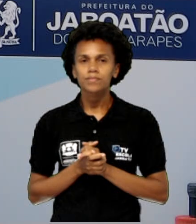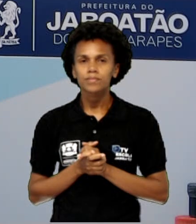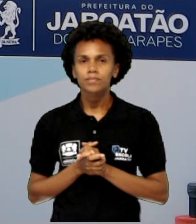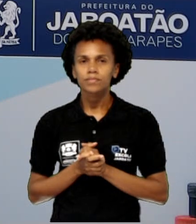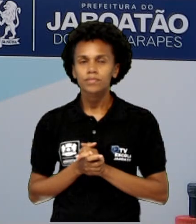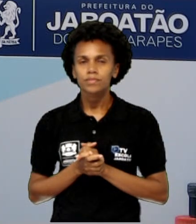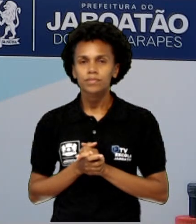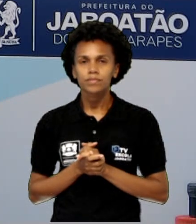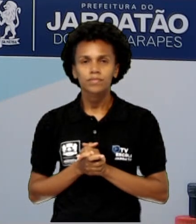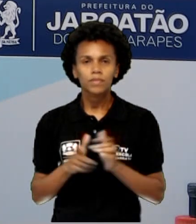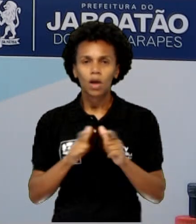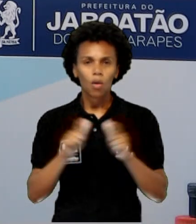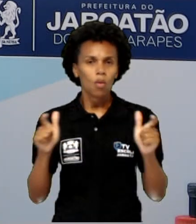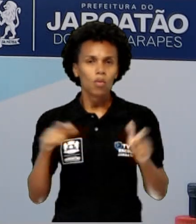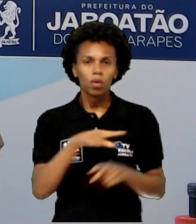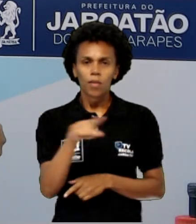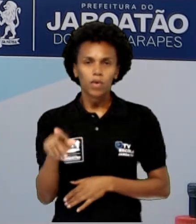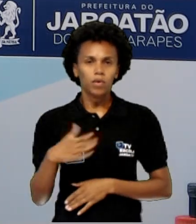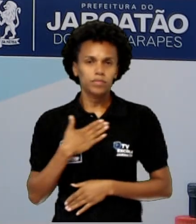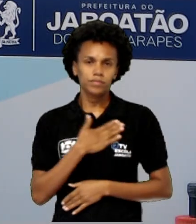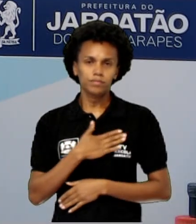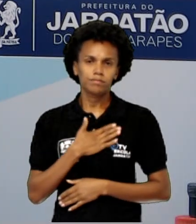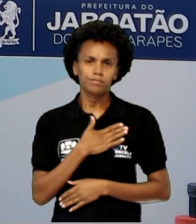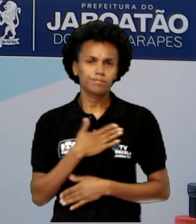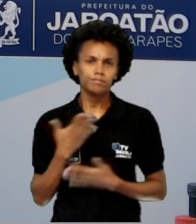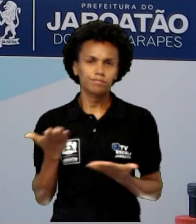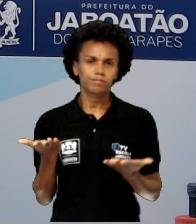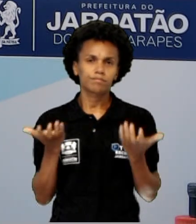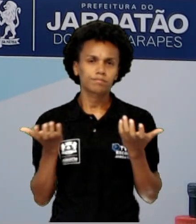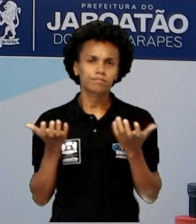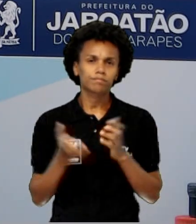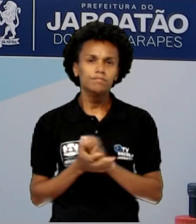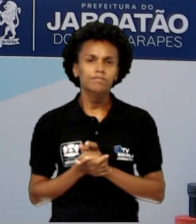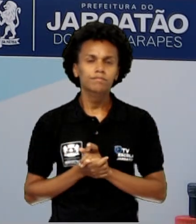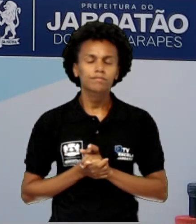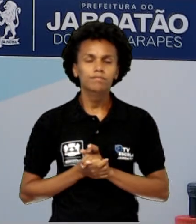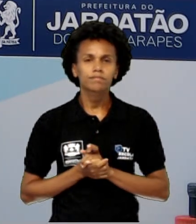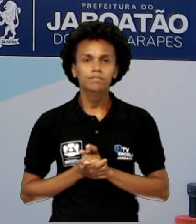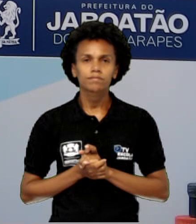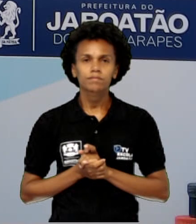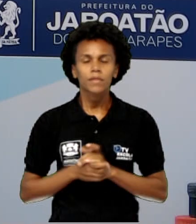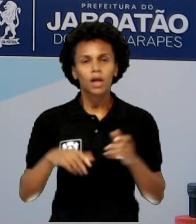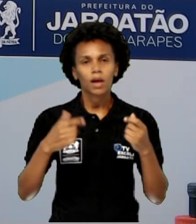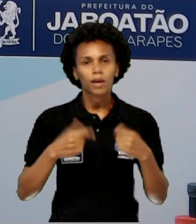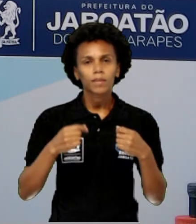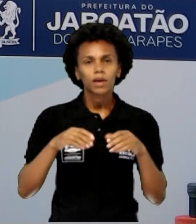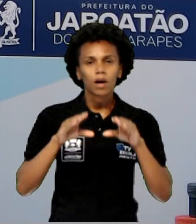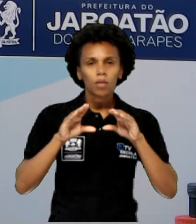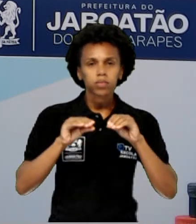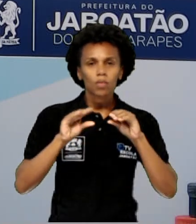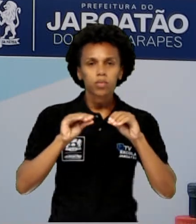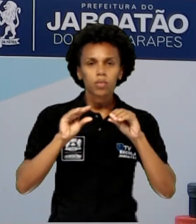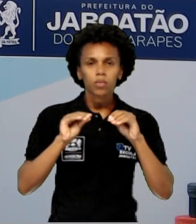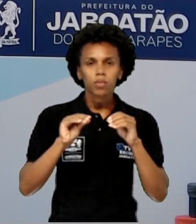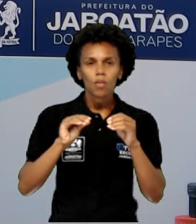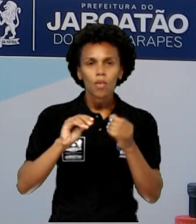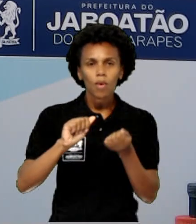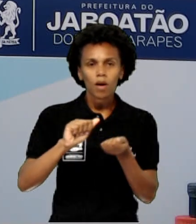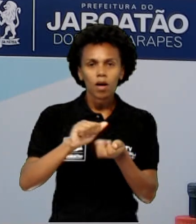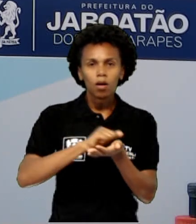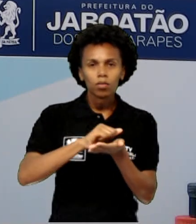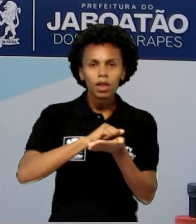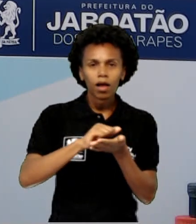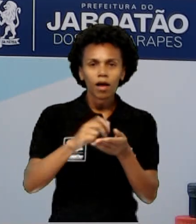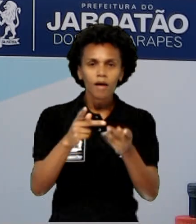podem fazer o tamanho que vocês quiserem. A gente vai precisar de uma esponjinha. Aqui no desenho, quem tiver, tem